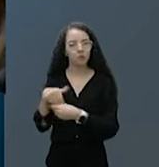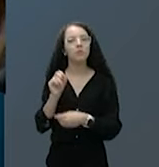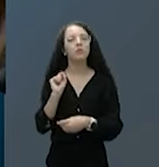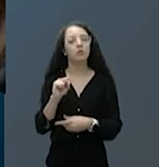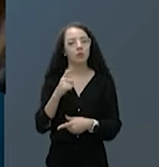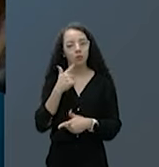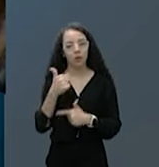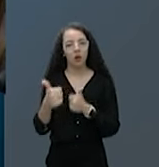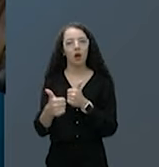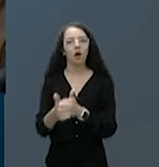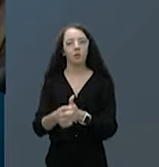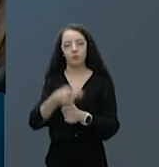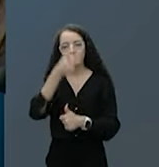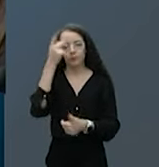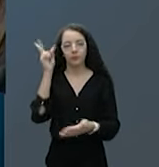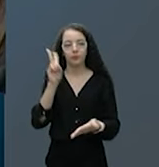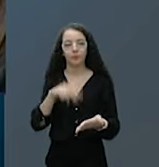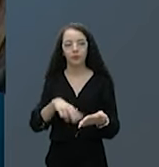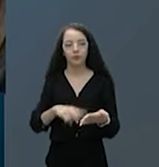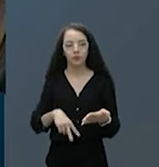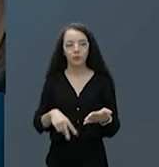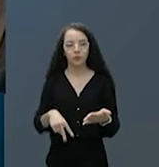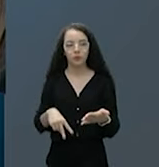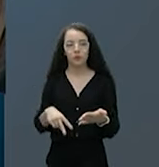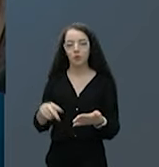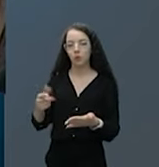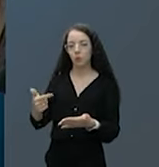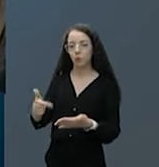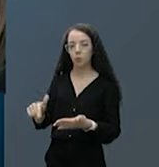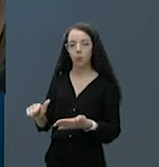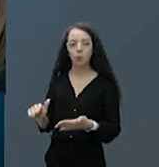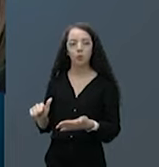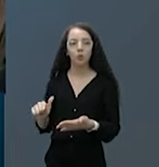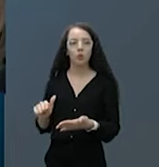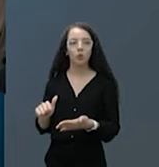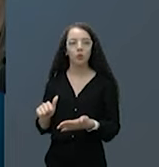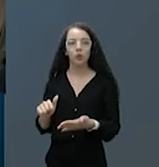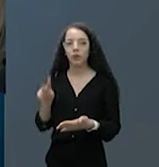relator, presidente. E o ministro Falcão? Presidente, eu não assisti o relatório.